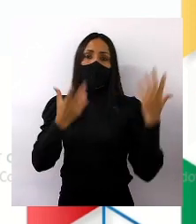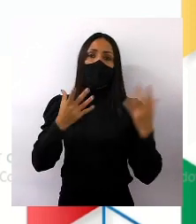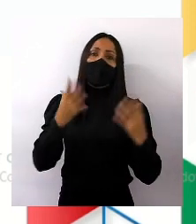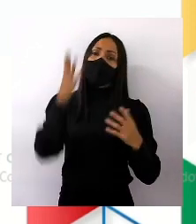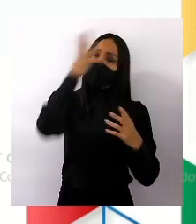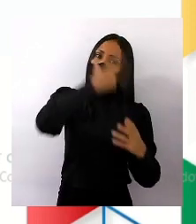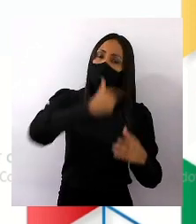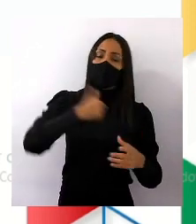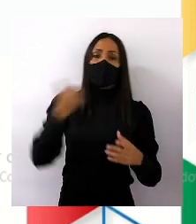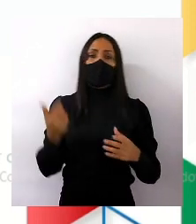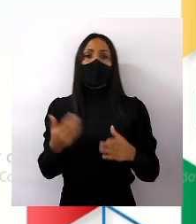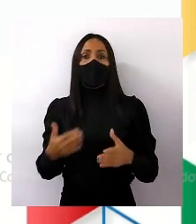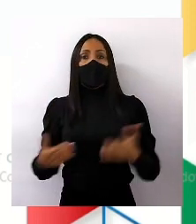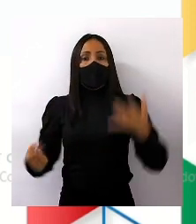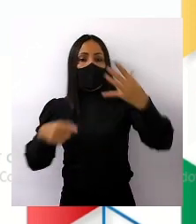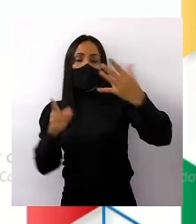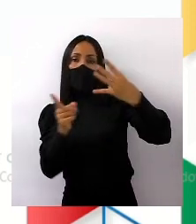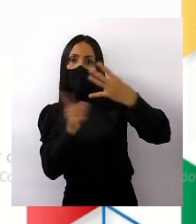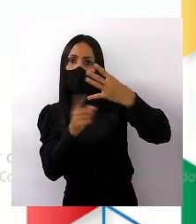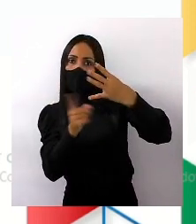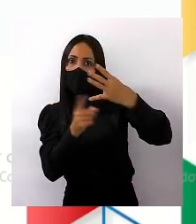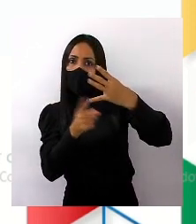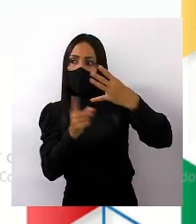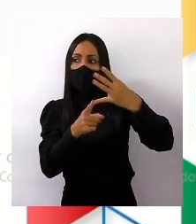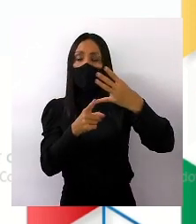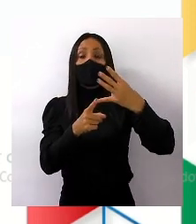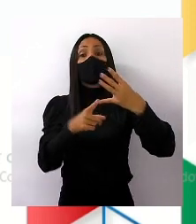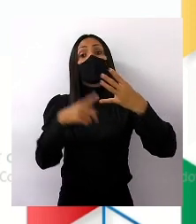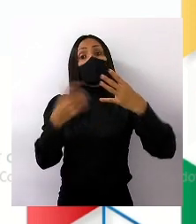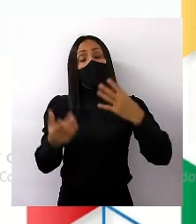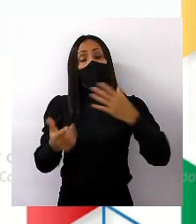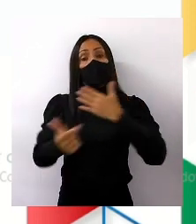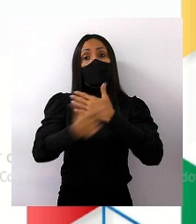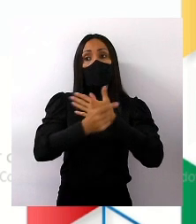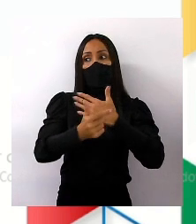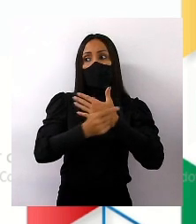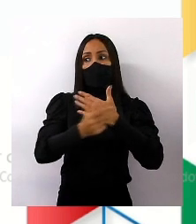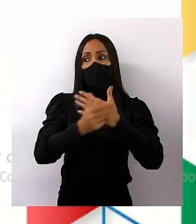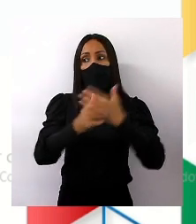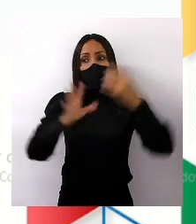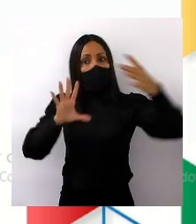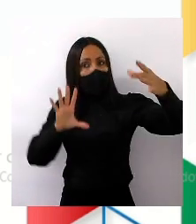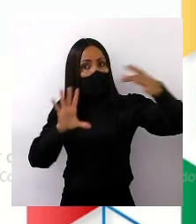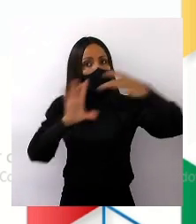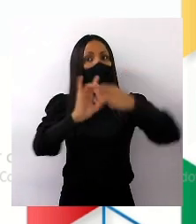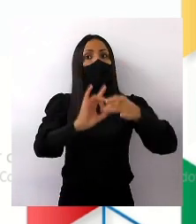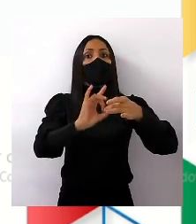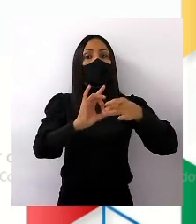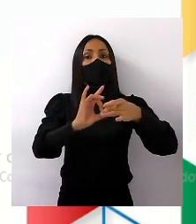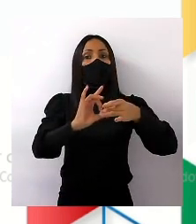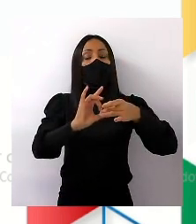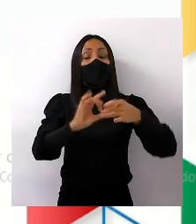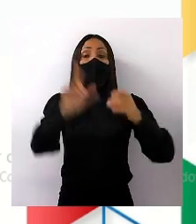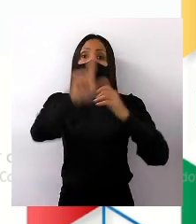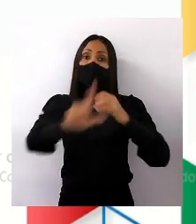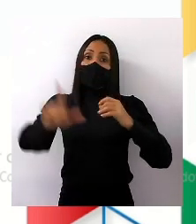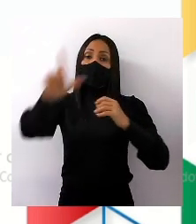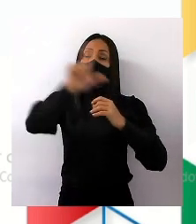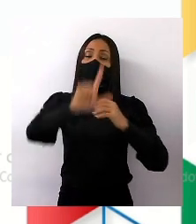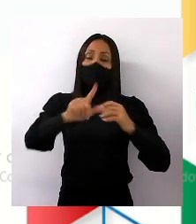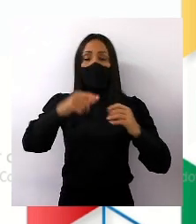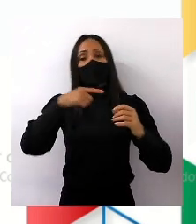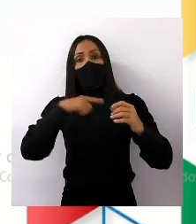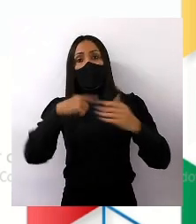a última função, e não menos importante, é a função engajada. Ou seja, a literatura tem uma